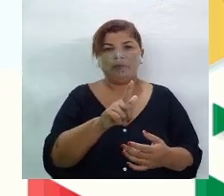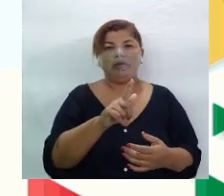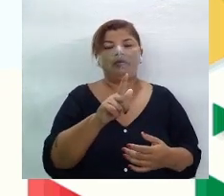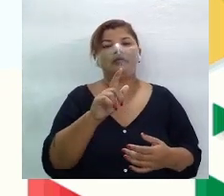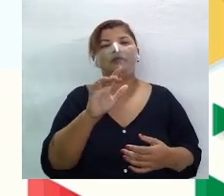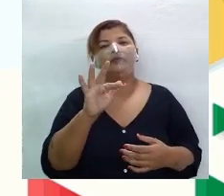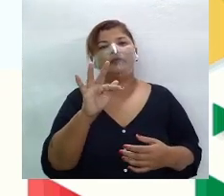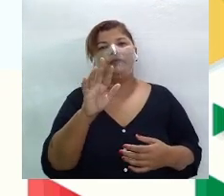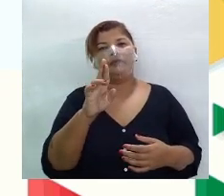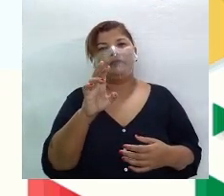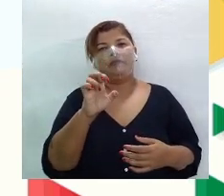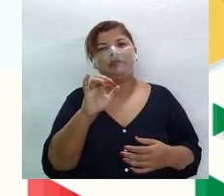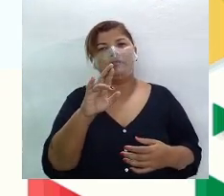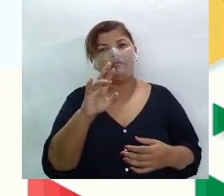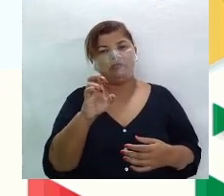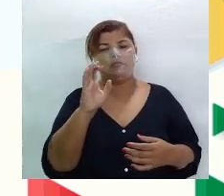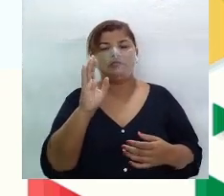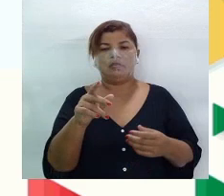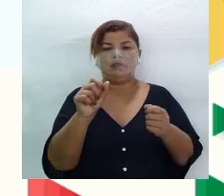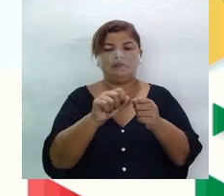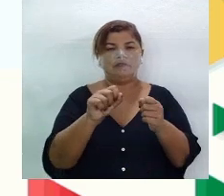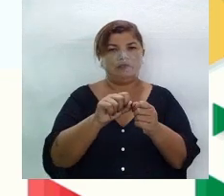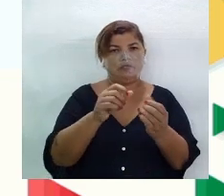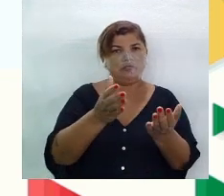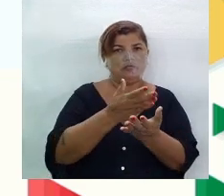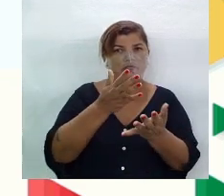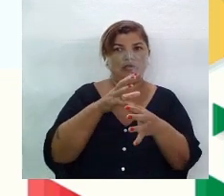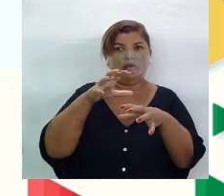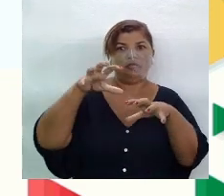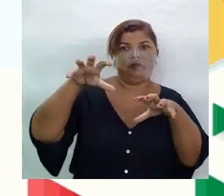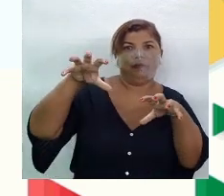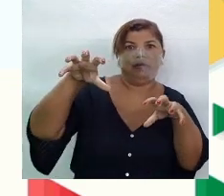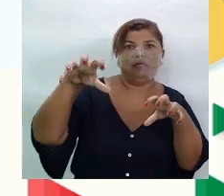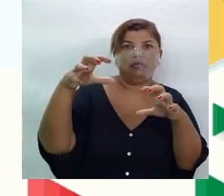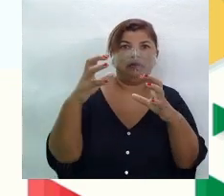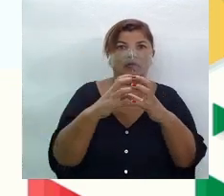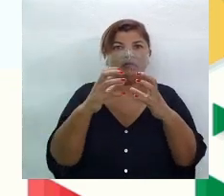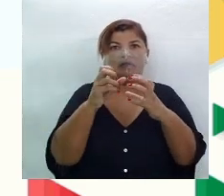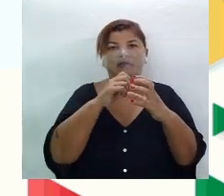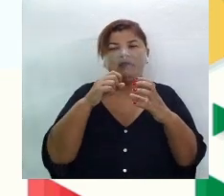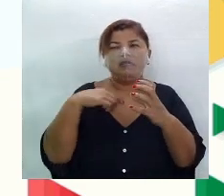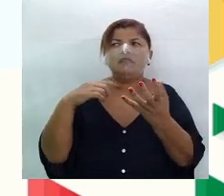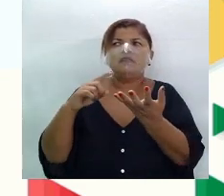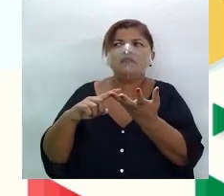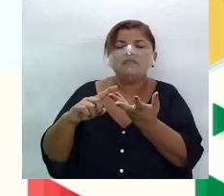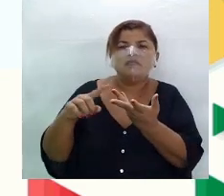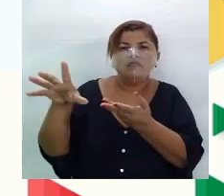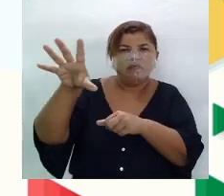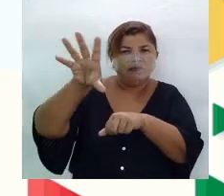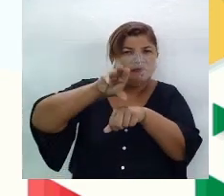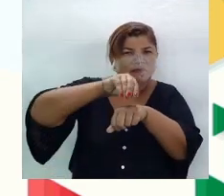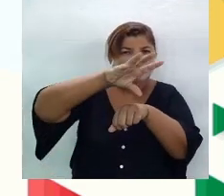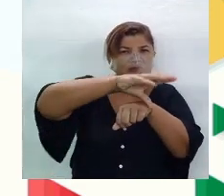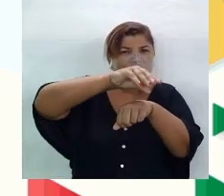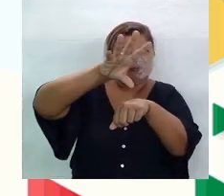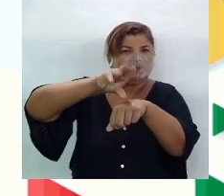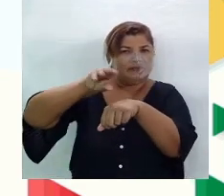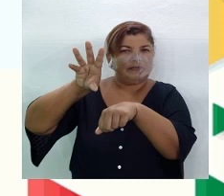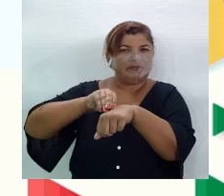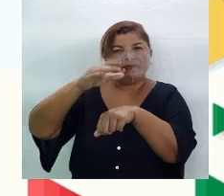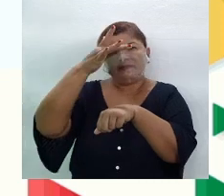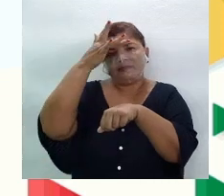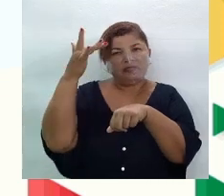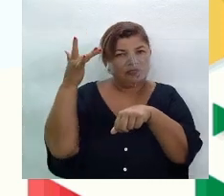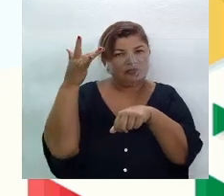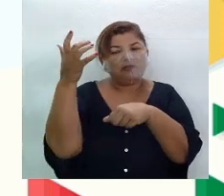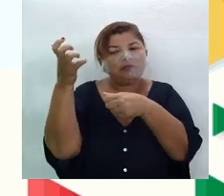fazer a obra Assombrações do Recife Velho, foi baseado em coletâneas que ele ouviu durante o período lá, quando ele